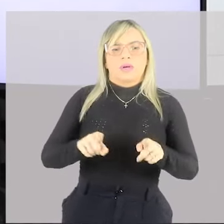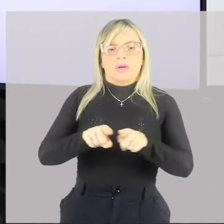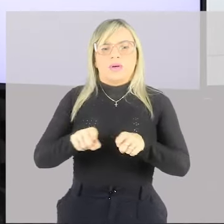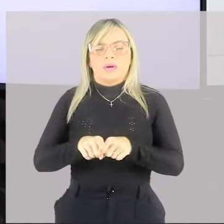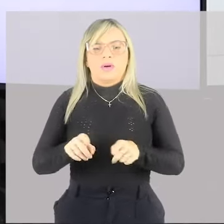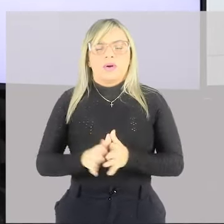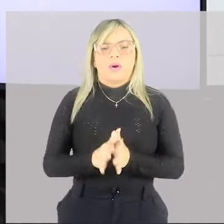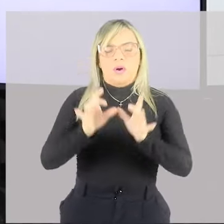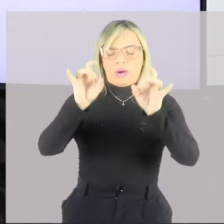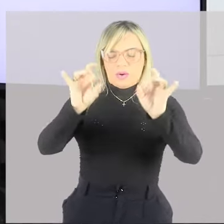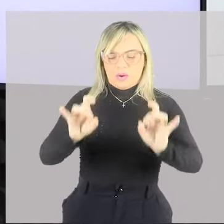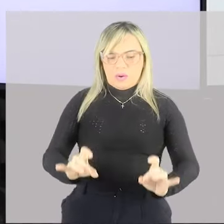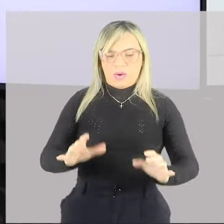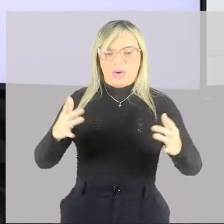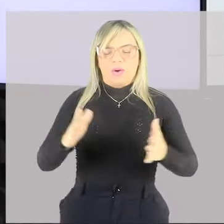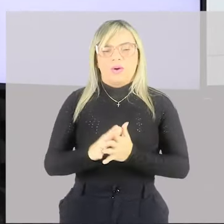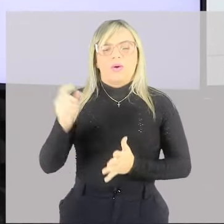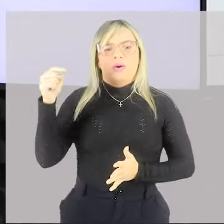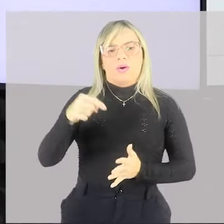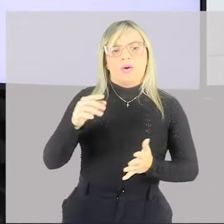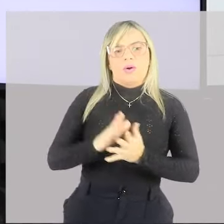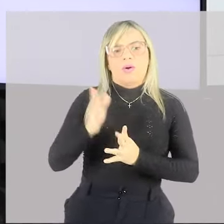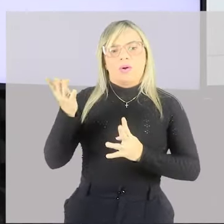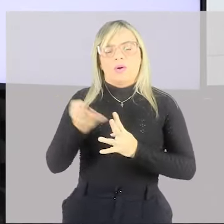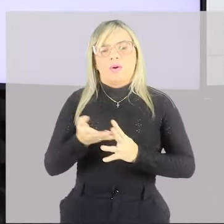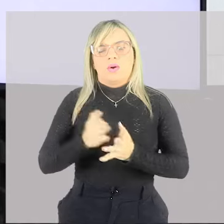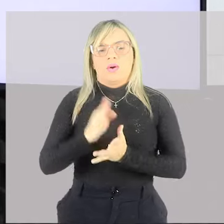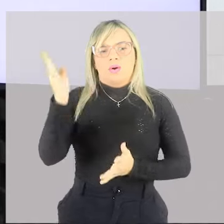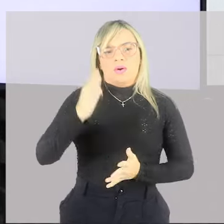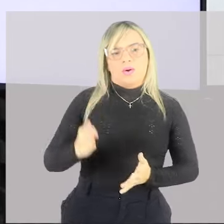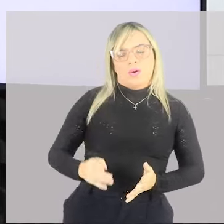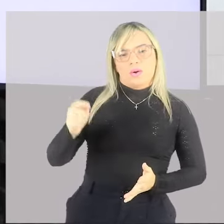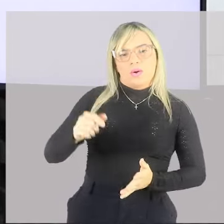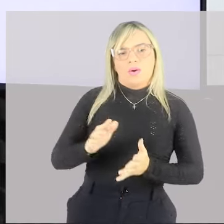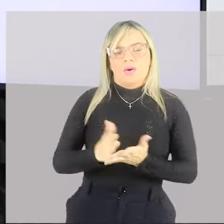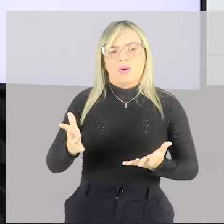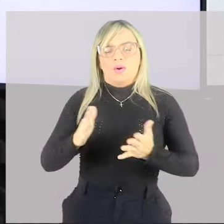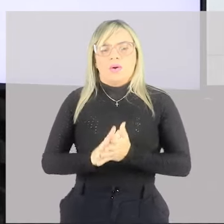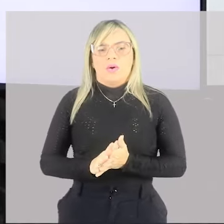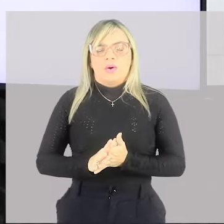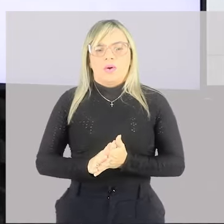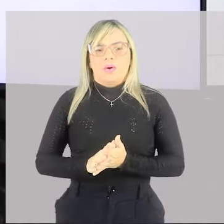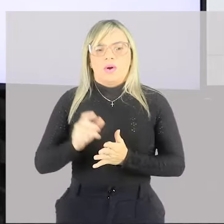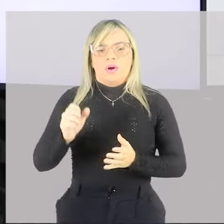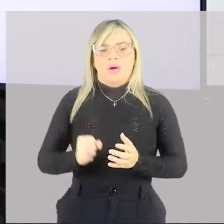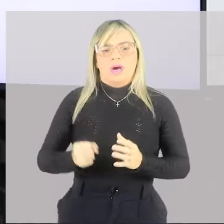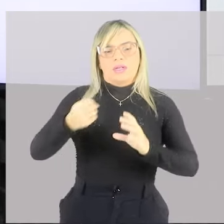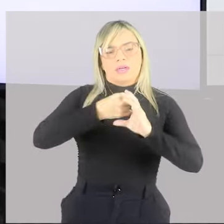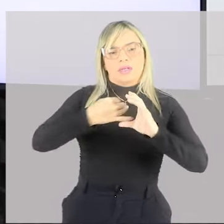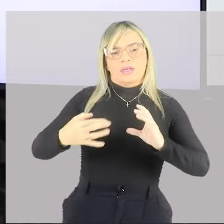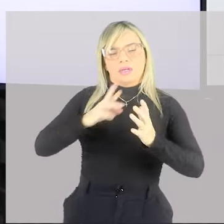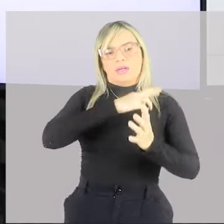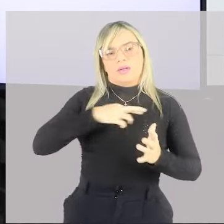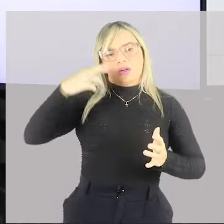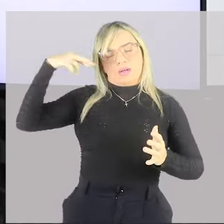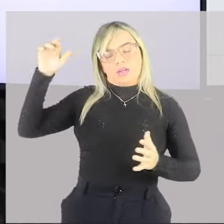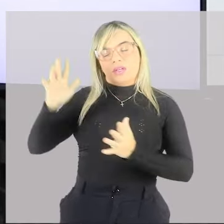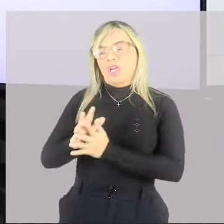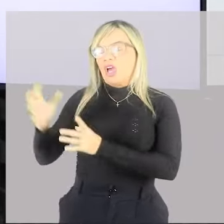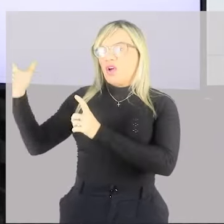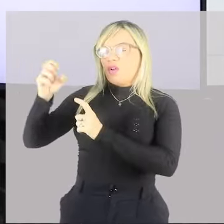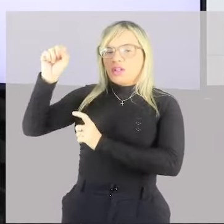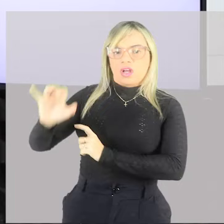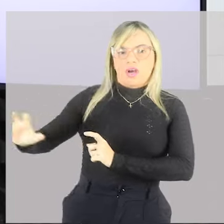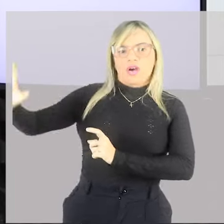seja o nosso Barroco Brasileiro reforça mais ainda o aspecto religioso que vem da Europa então o que que a gente tem no Barroco